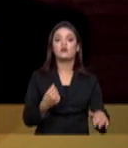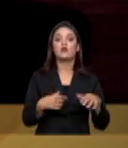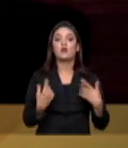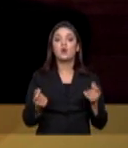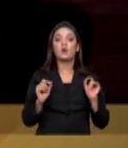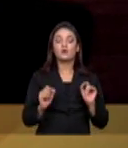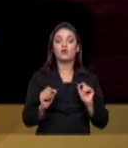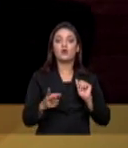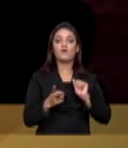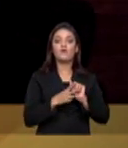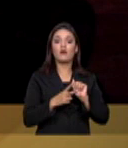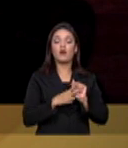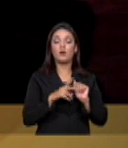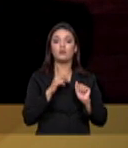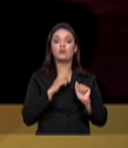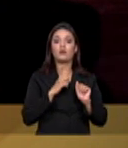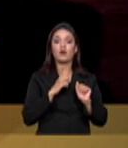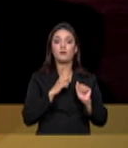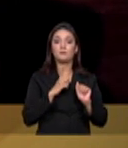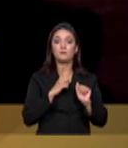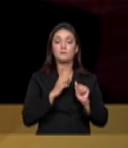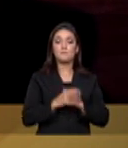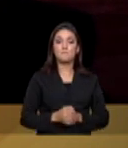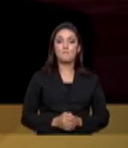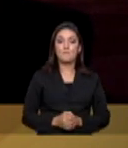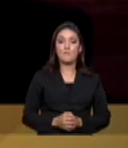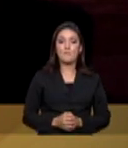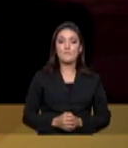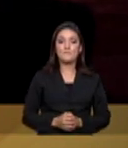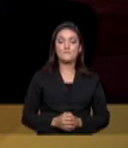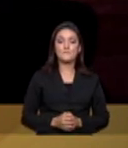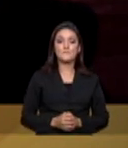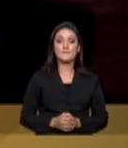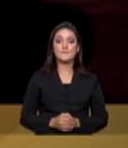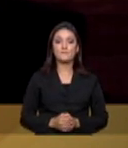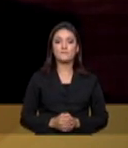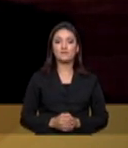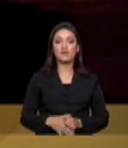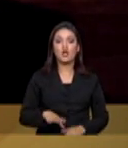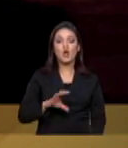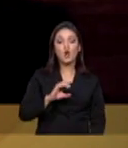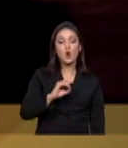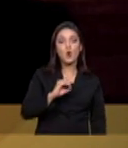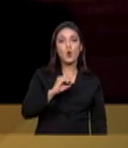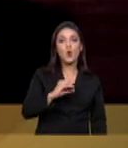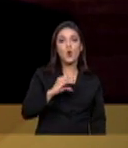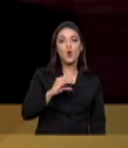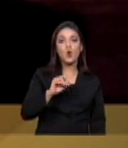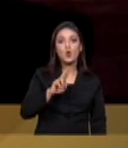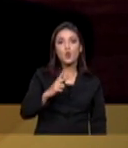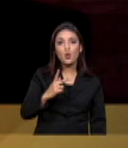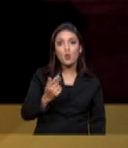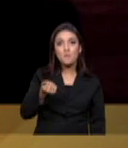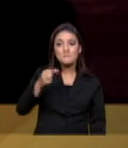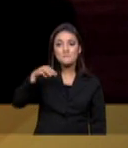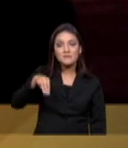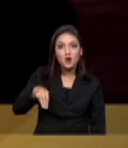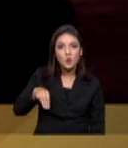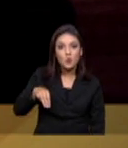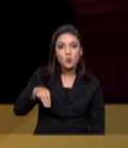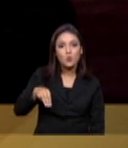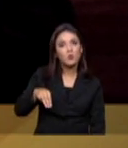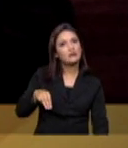estão ali no vulcano ocupa a indicar